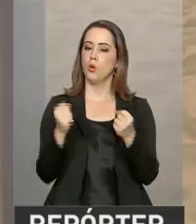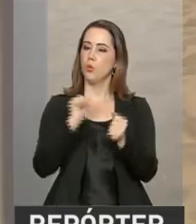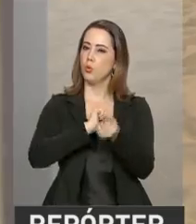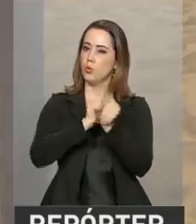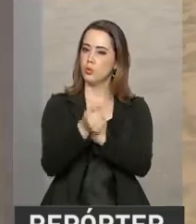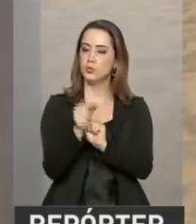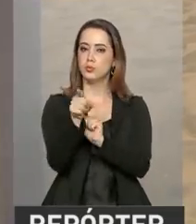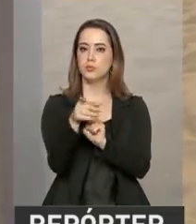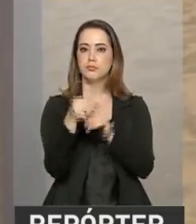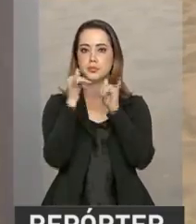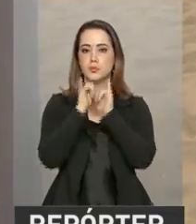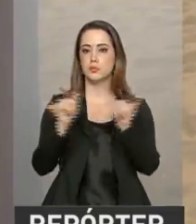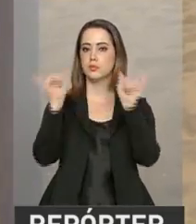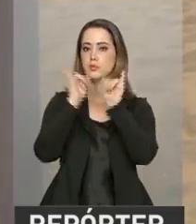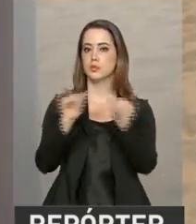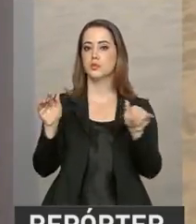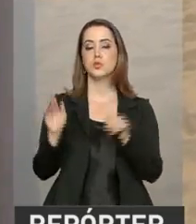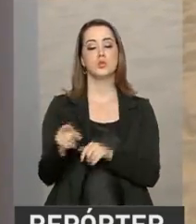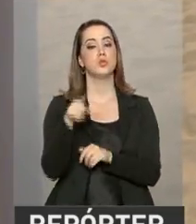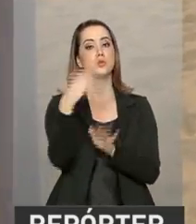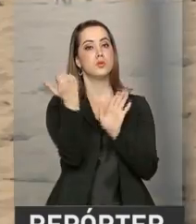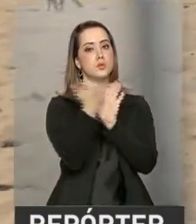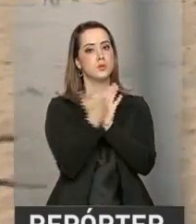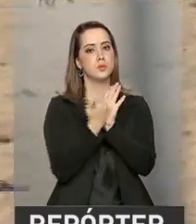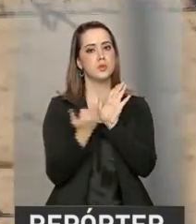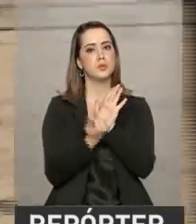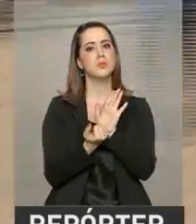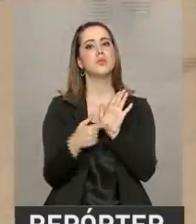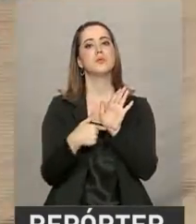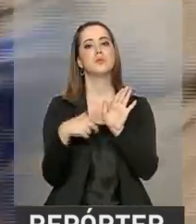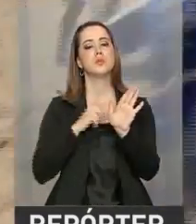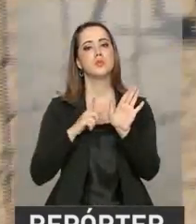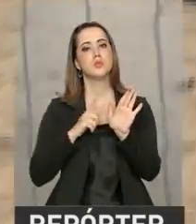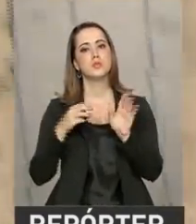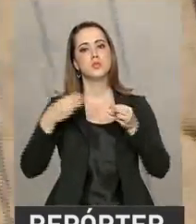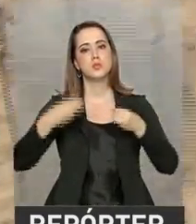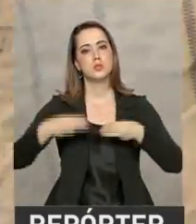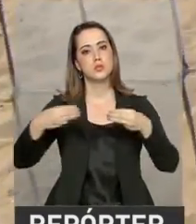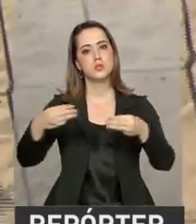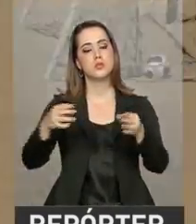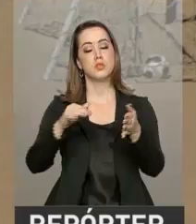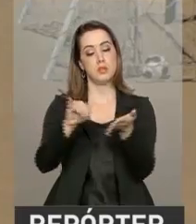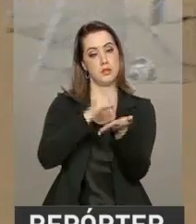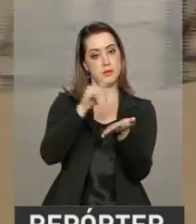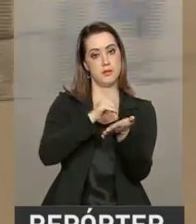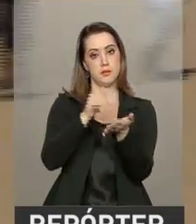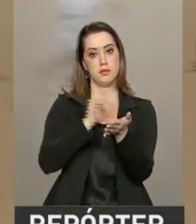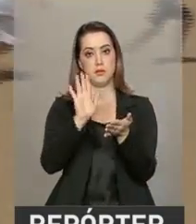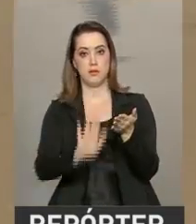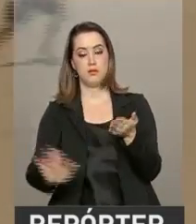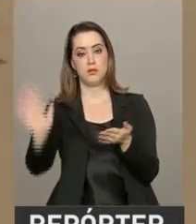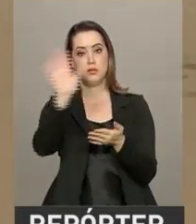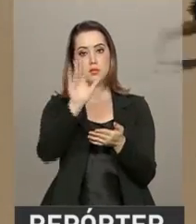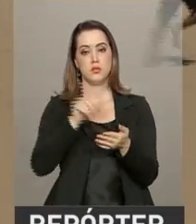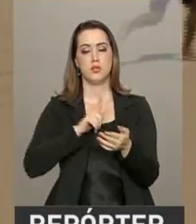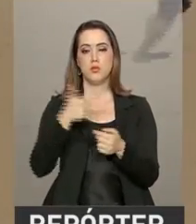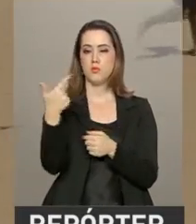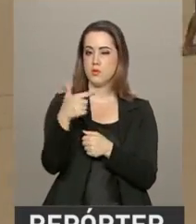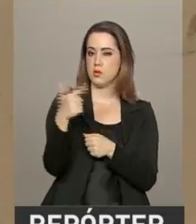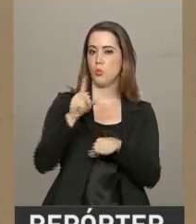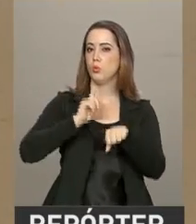é divulgar os principais projetos executados pela secretaria nacional como projeto segundo tempo